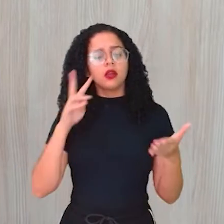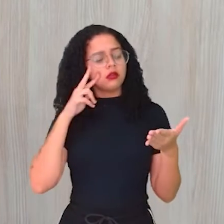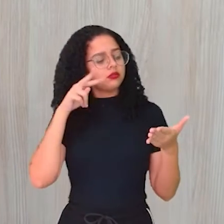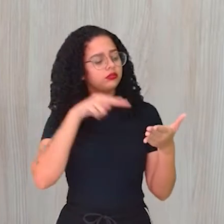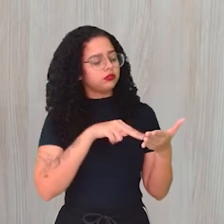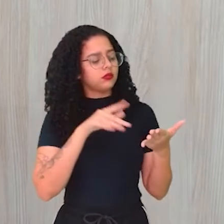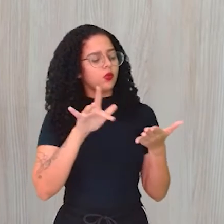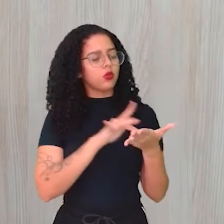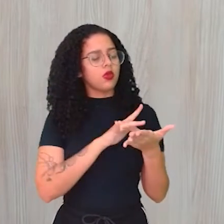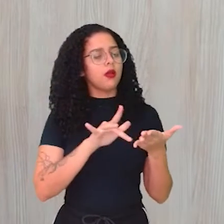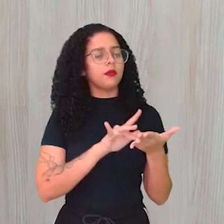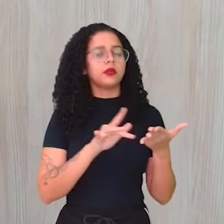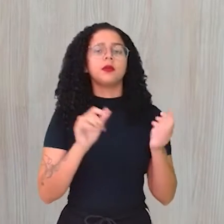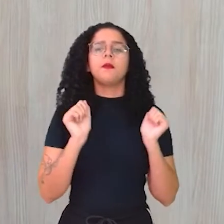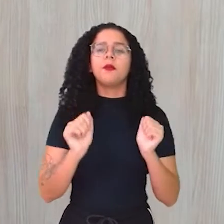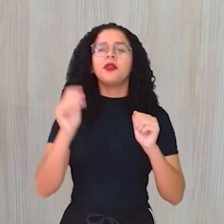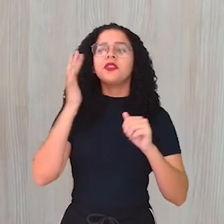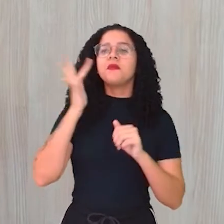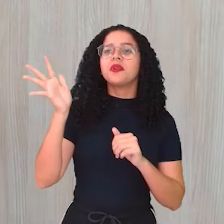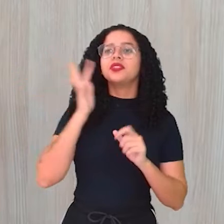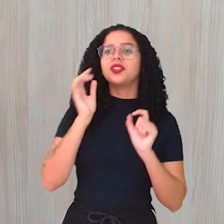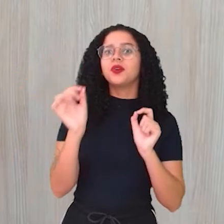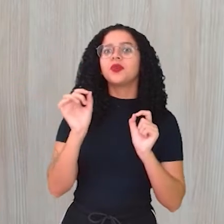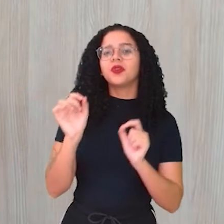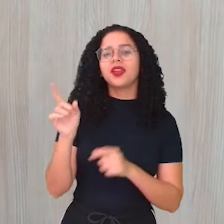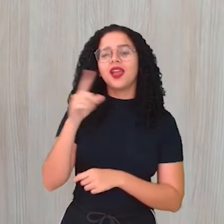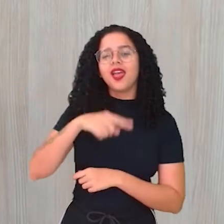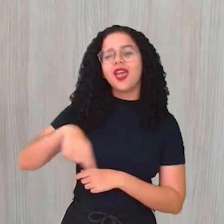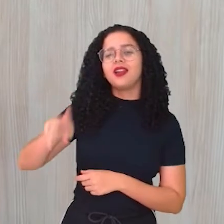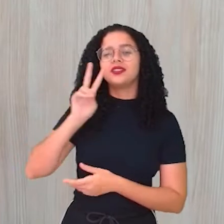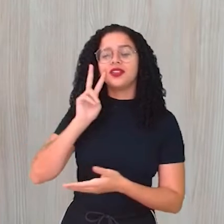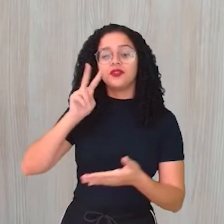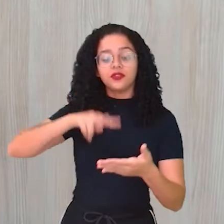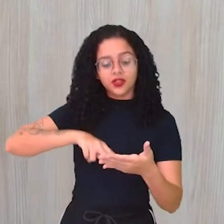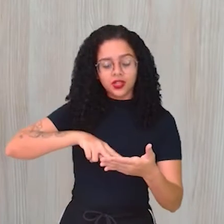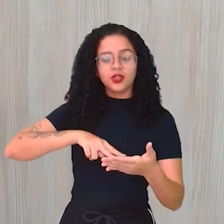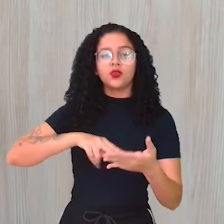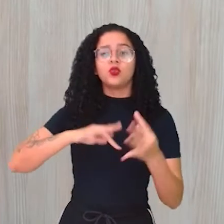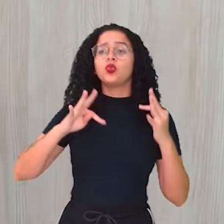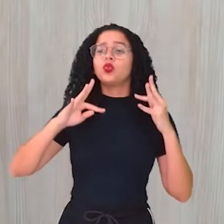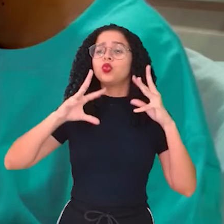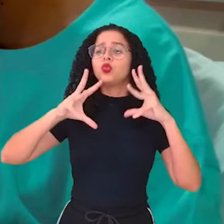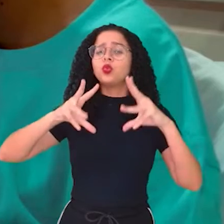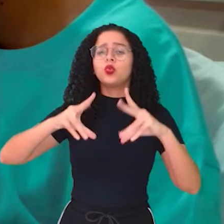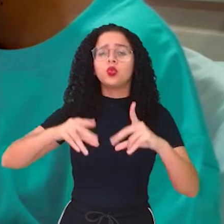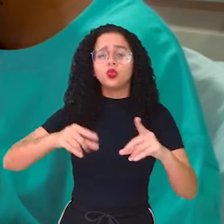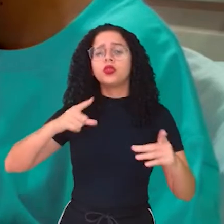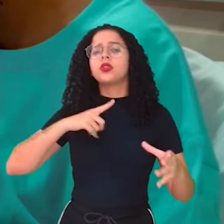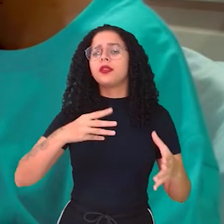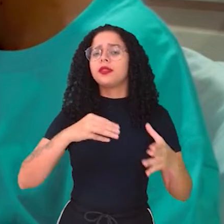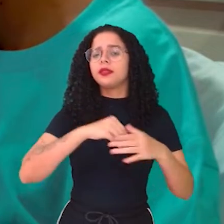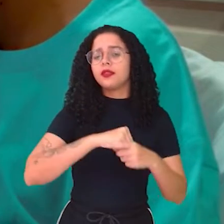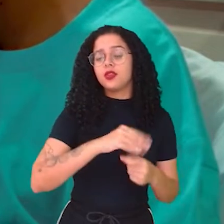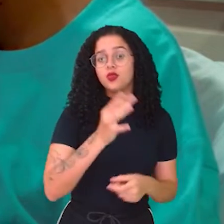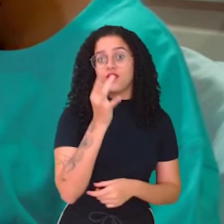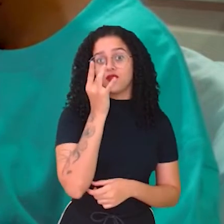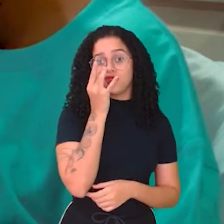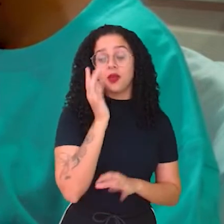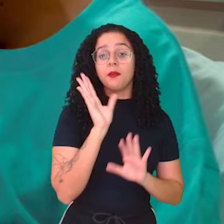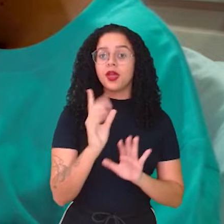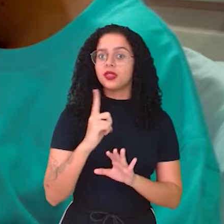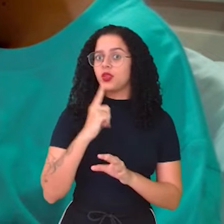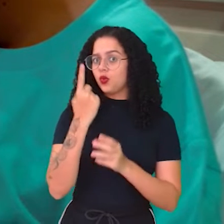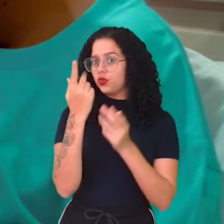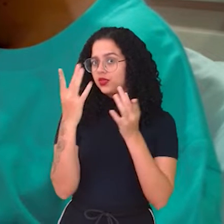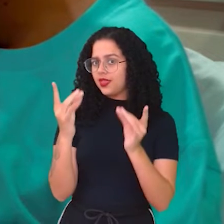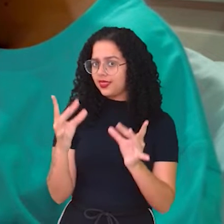um tablet. E a gente pode imaginar que elas estão vendo ali naquele tablet tudo que estava ali naquele físico. Só que tem um detalhe,